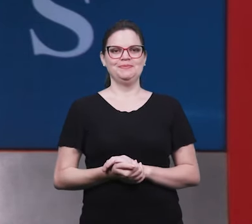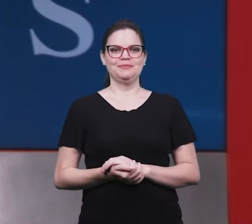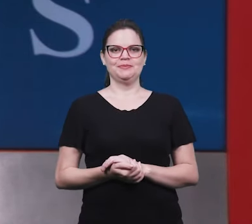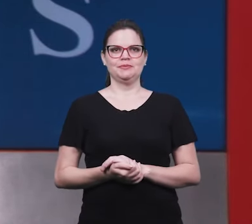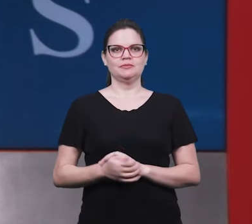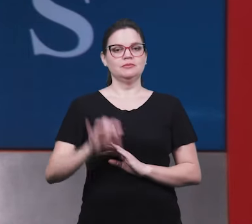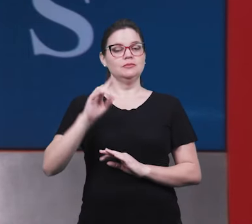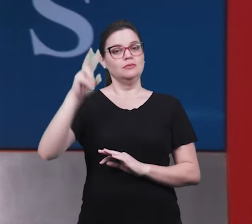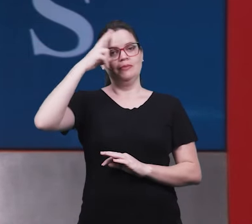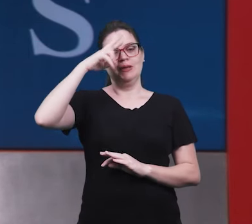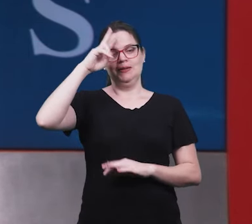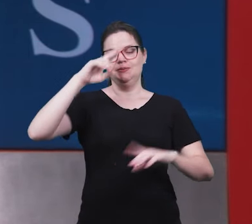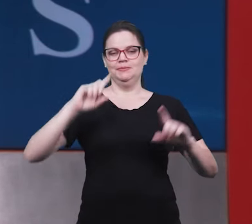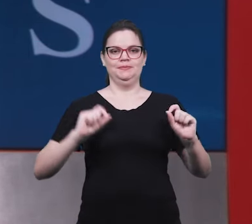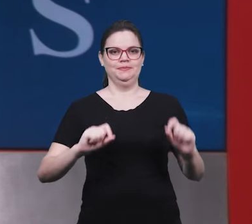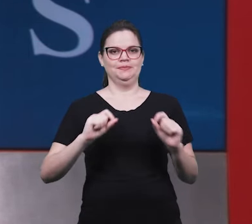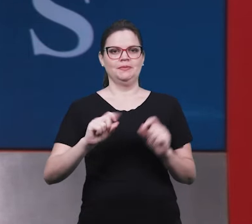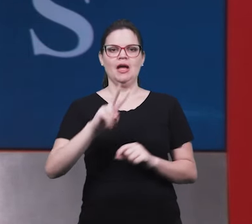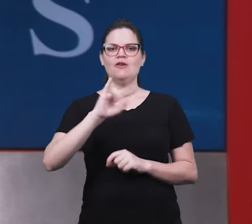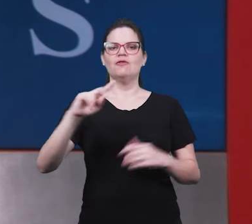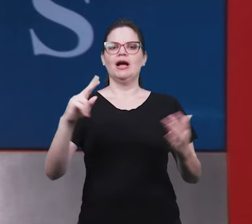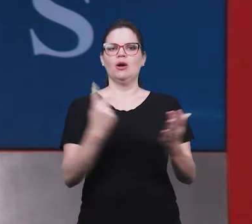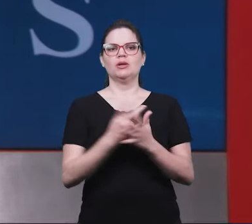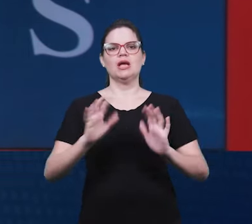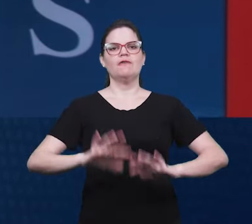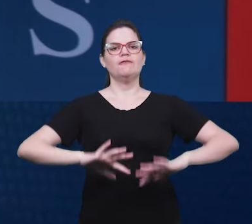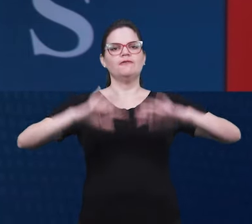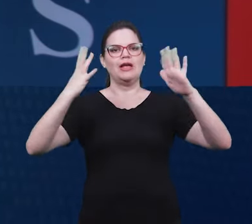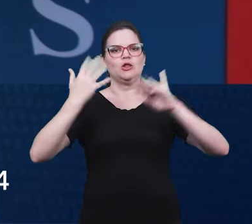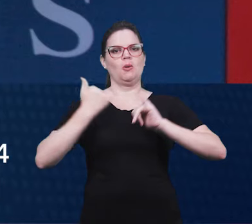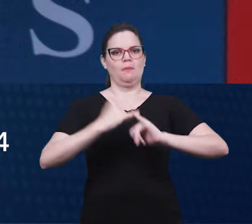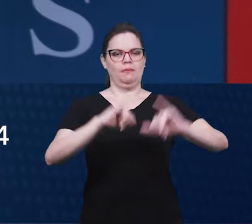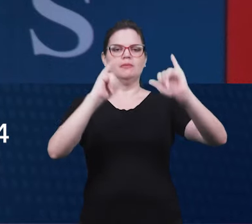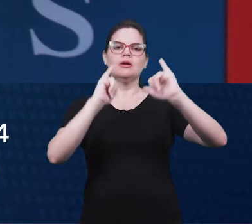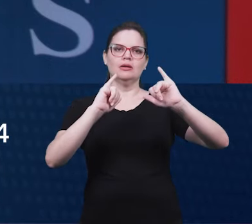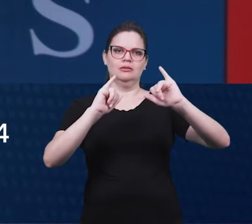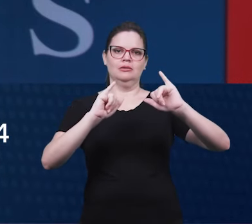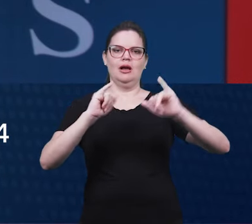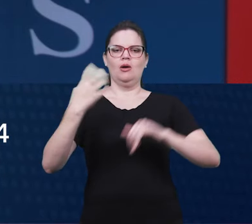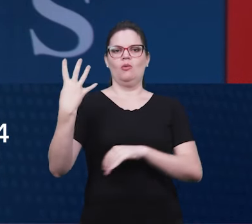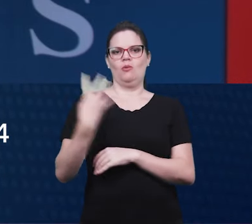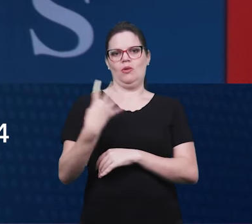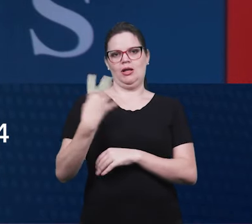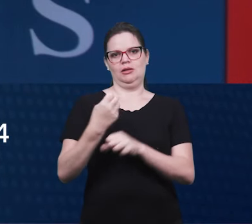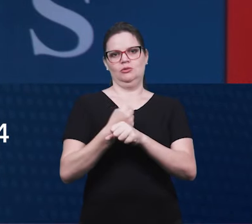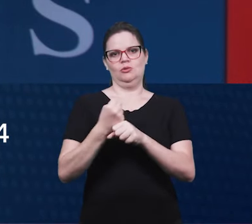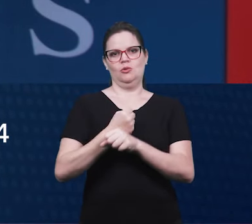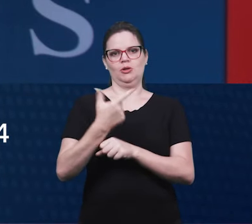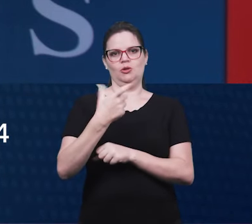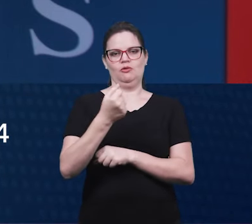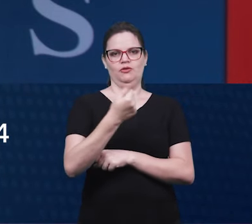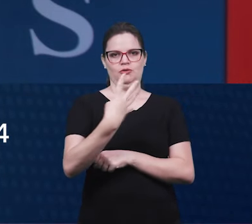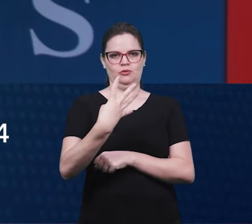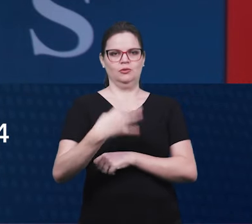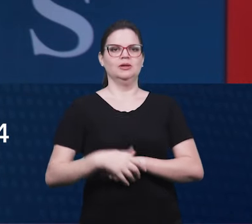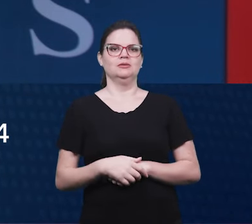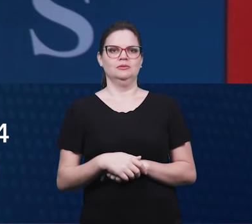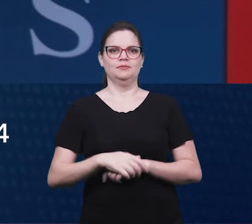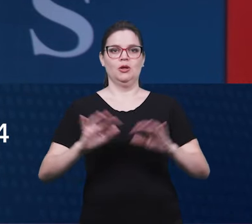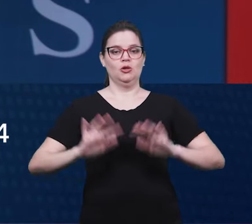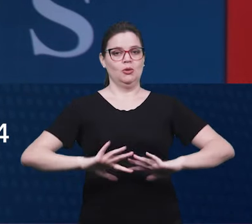olha só lembrando mais uma vez que vem aí o evento Trombetas e festas edição 2024